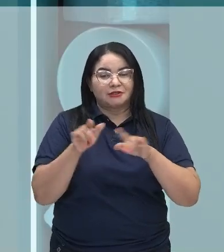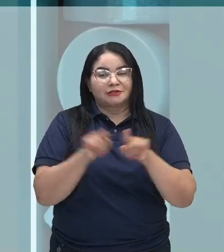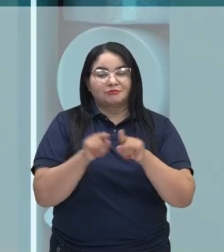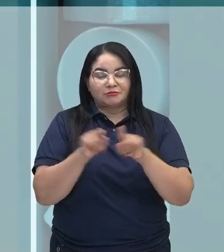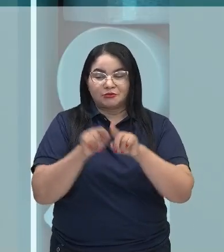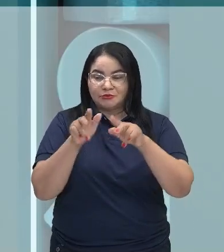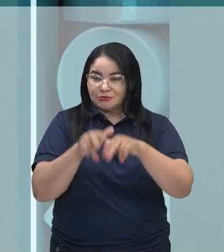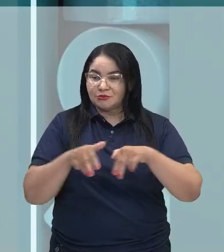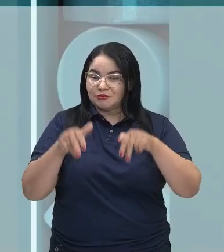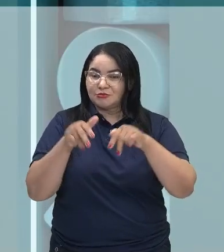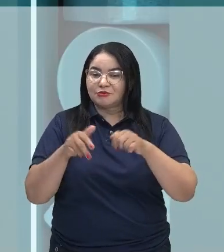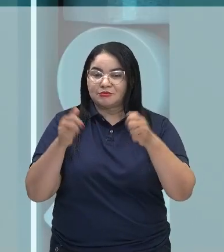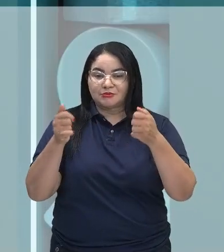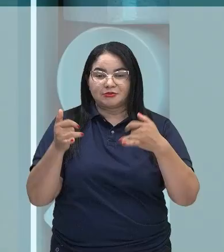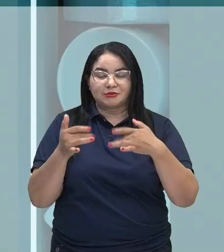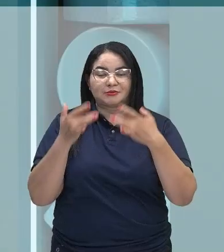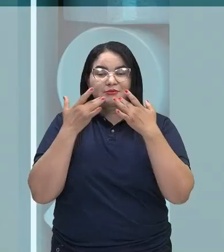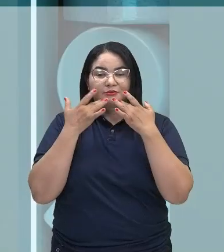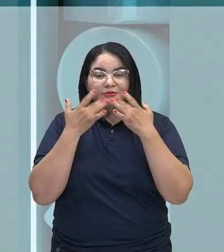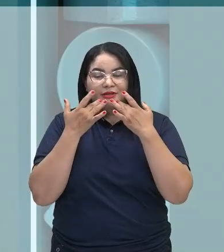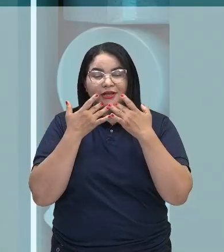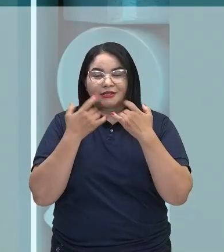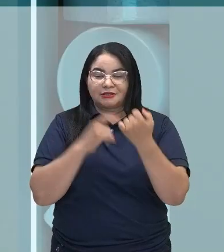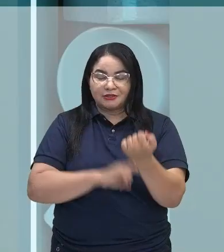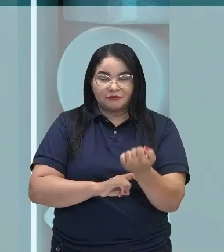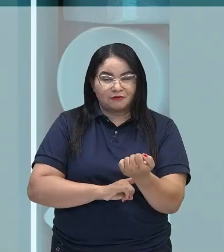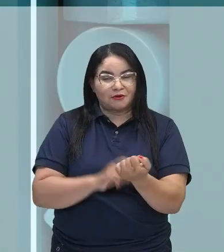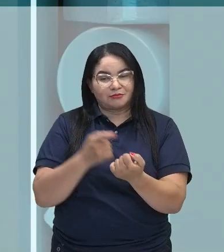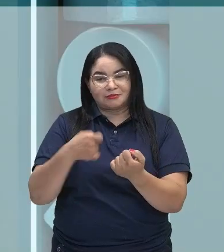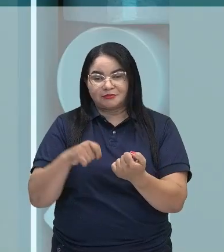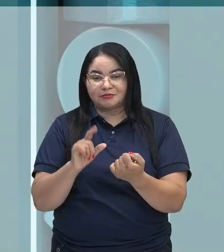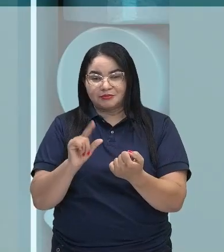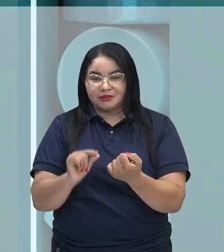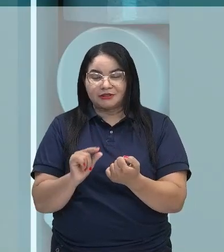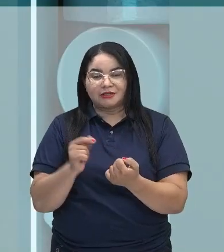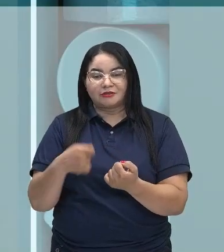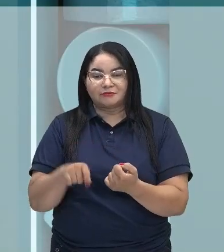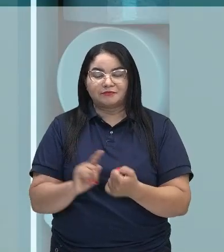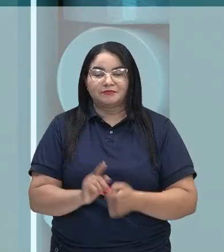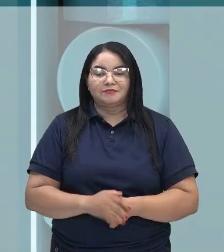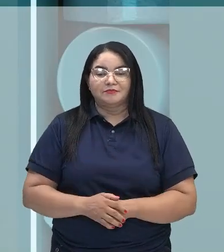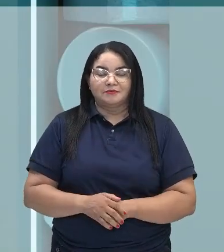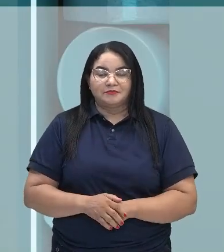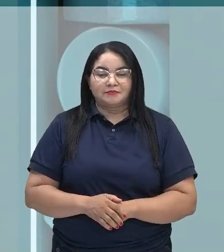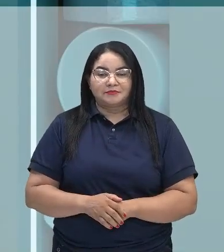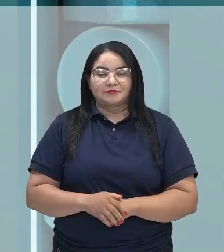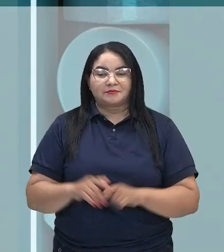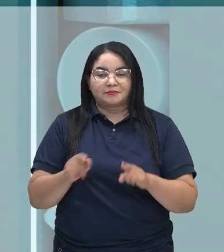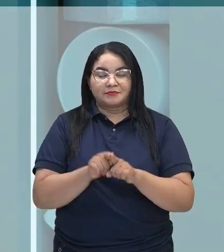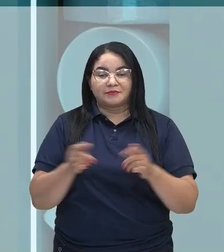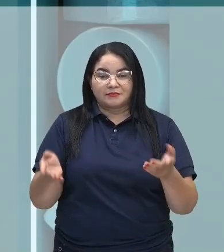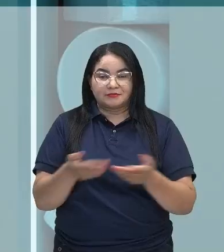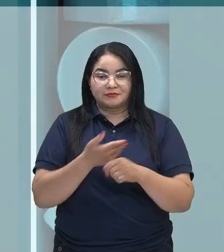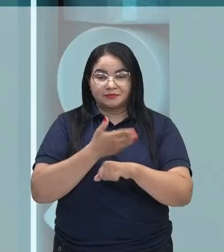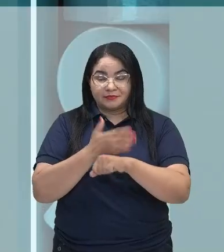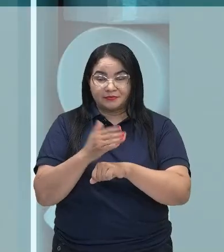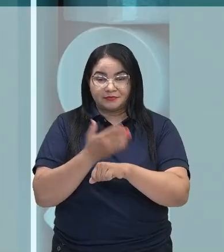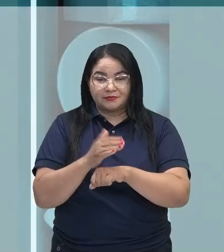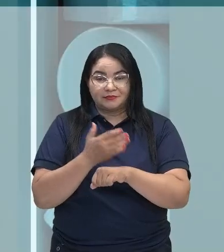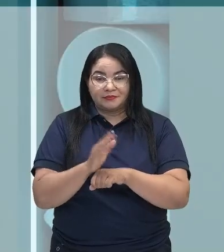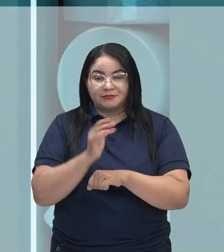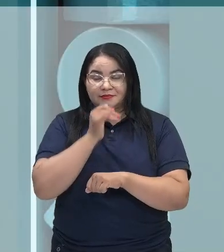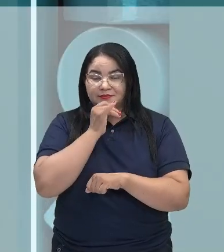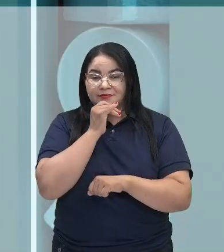sem ficar nervoso, né, no momento. Vamos agora mostrar um ensaio. Por exemplo,